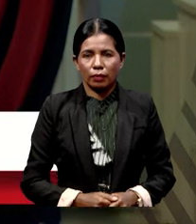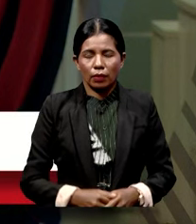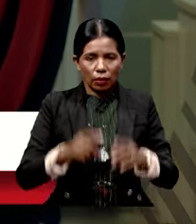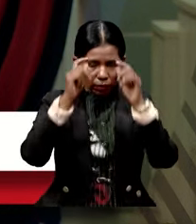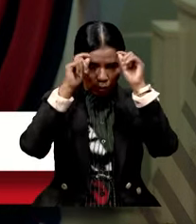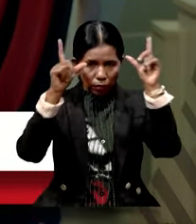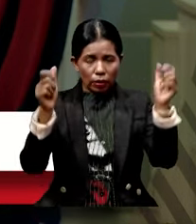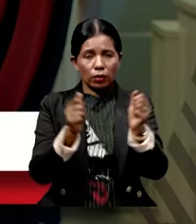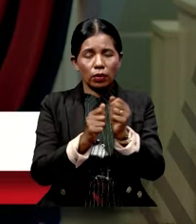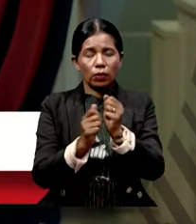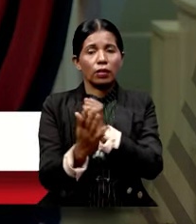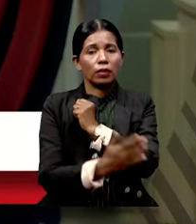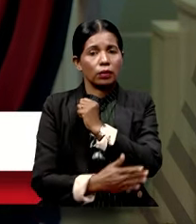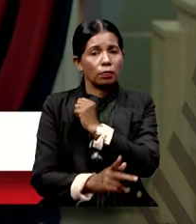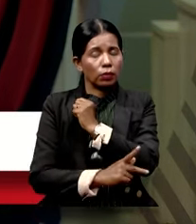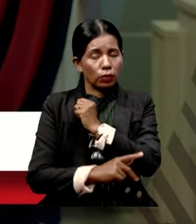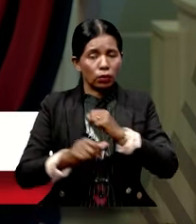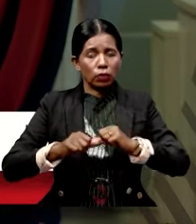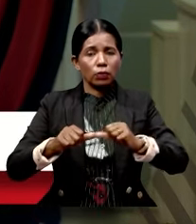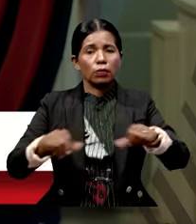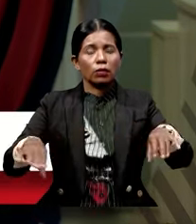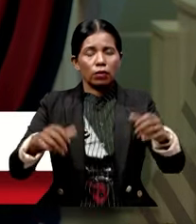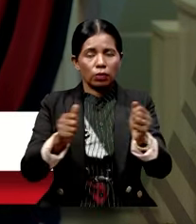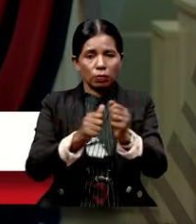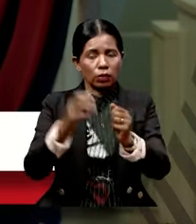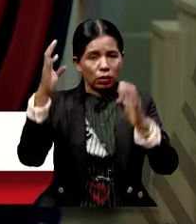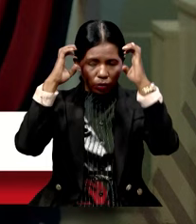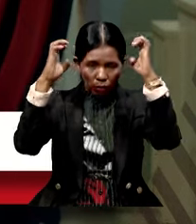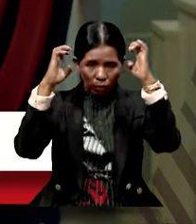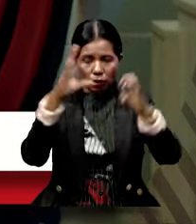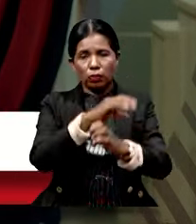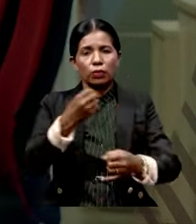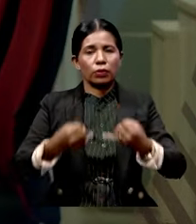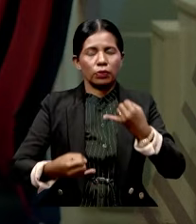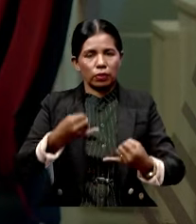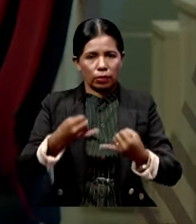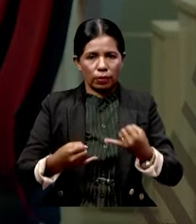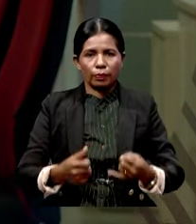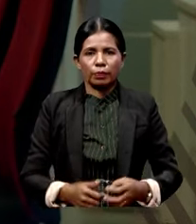Timor-Leste no Portugal continua a força cooperação em setor educação e justiça.